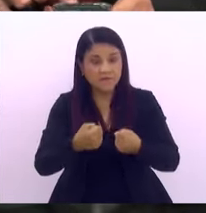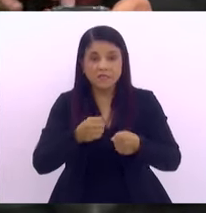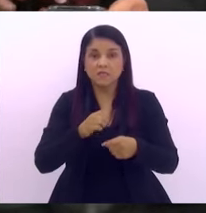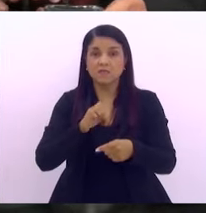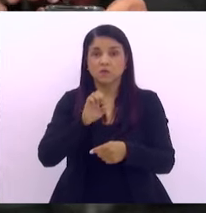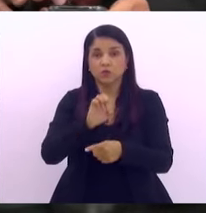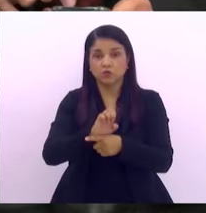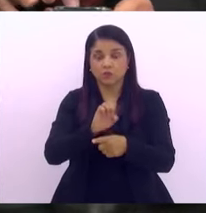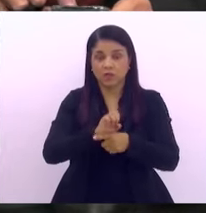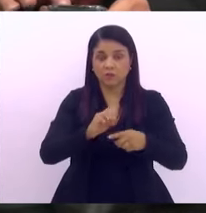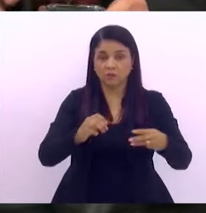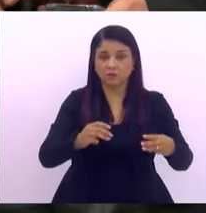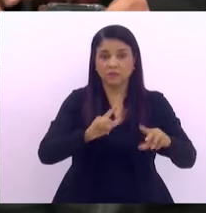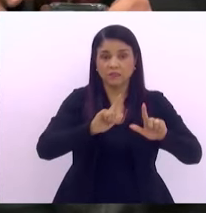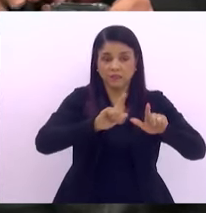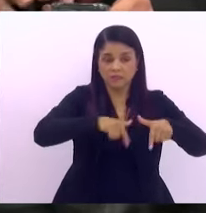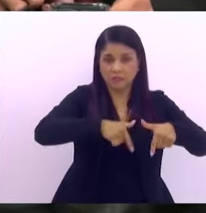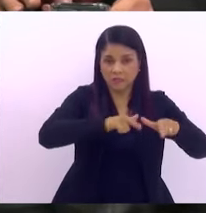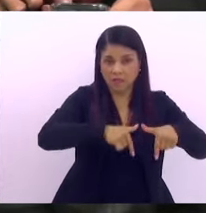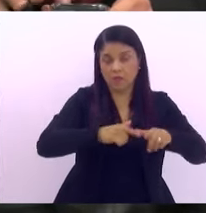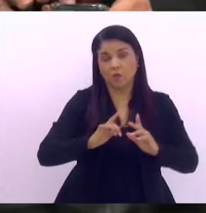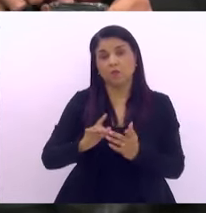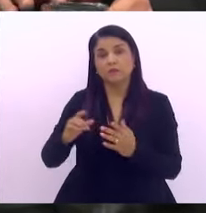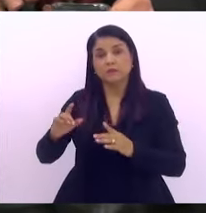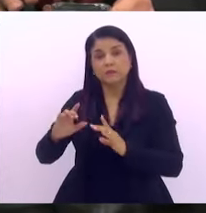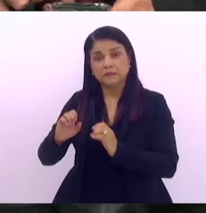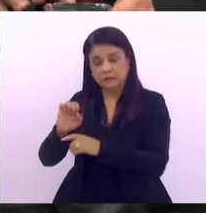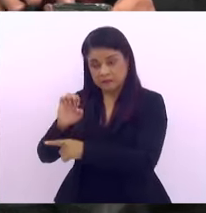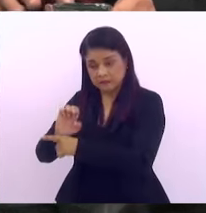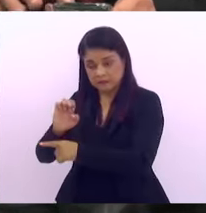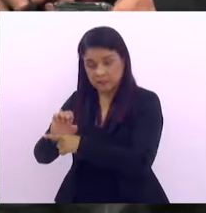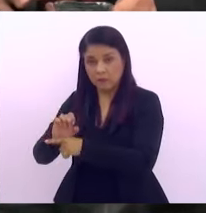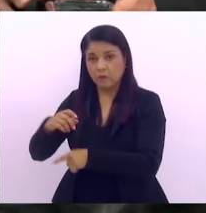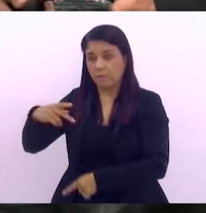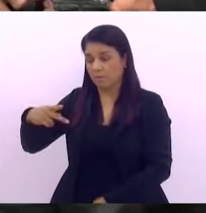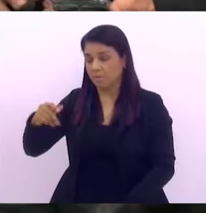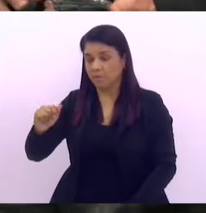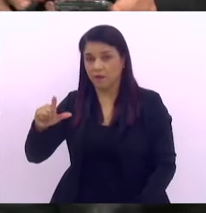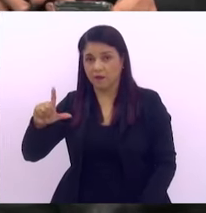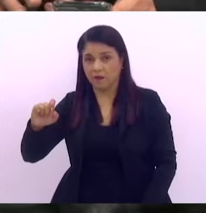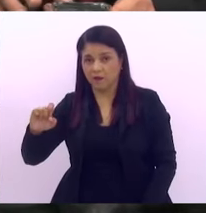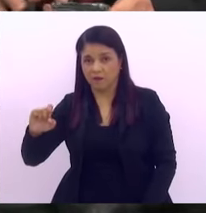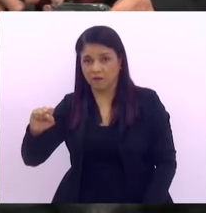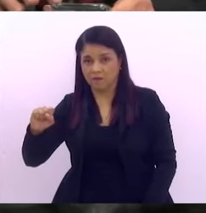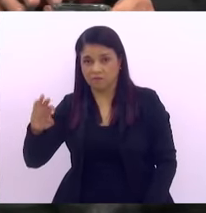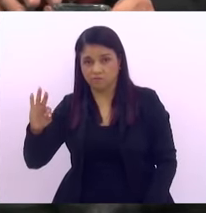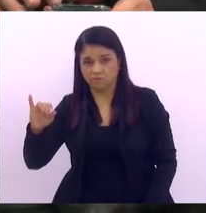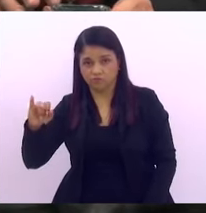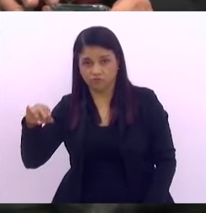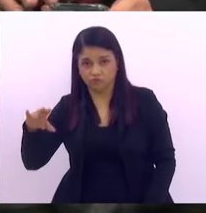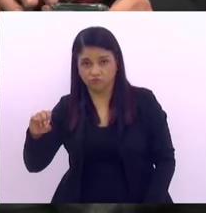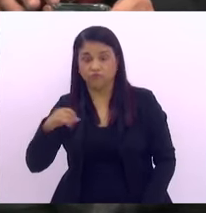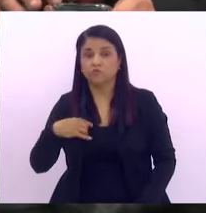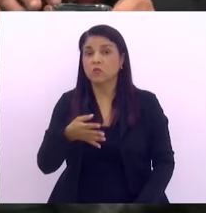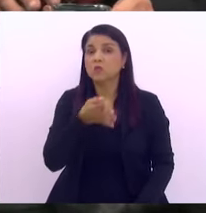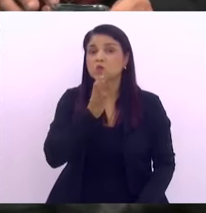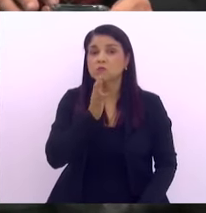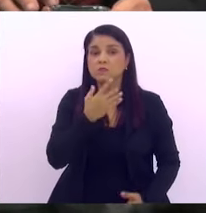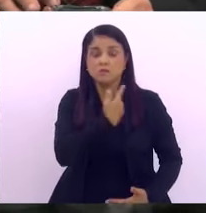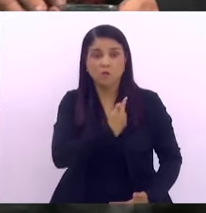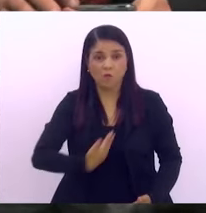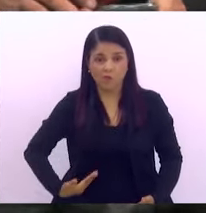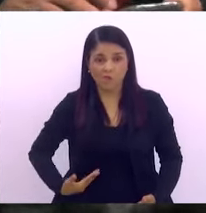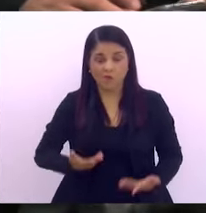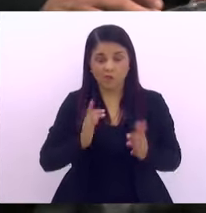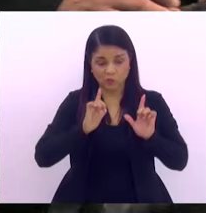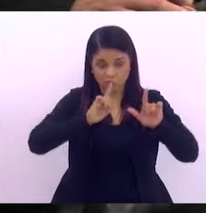e o Estado palestino, a solução da ONU, dois Estados, reconhecendo que o governo atual de